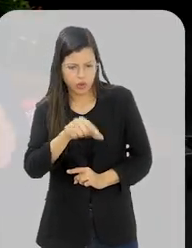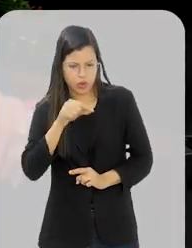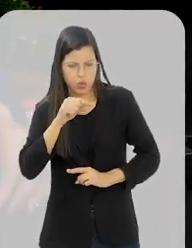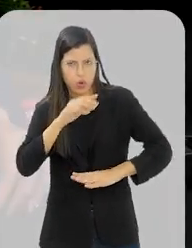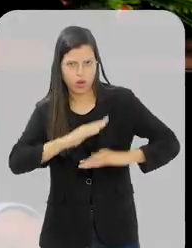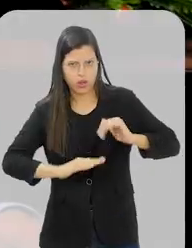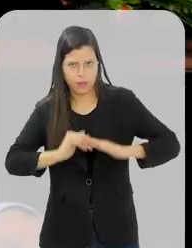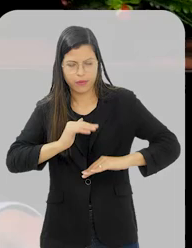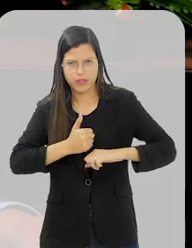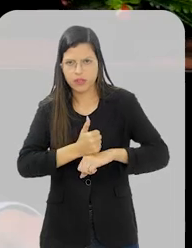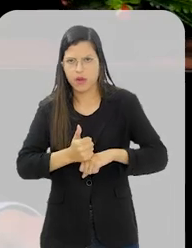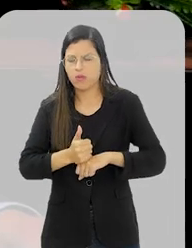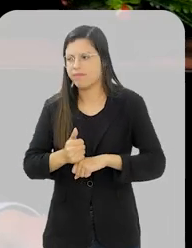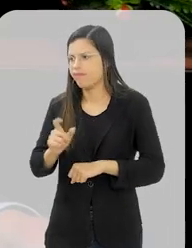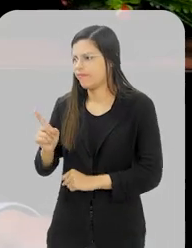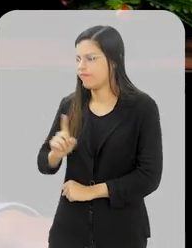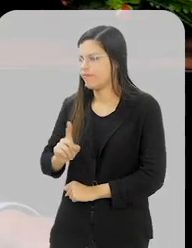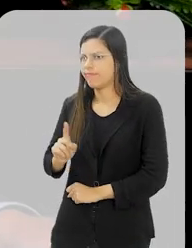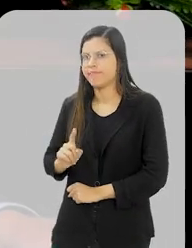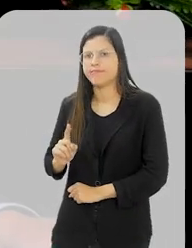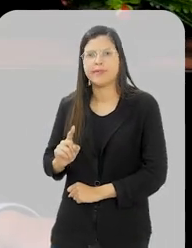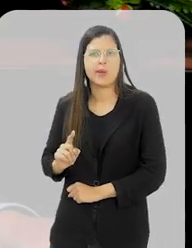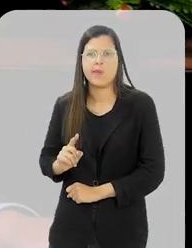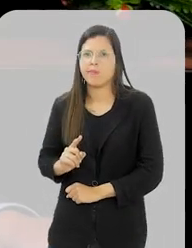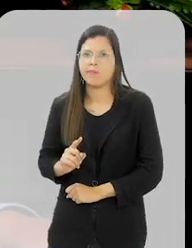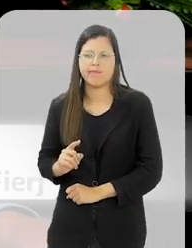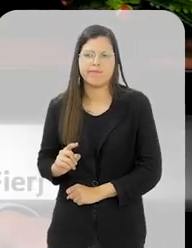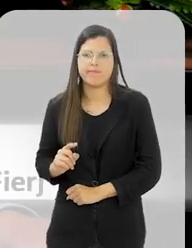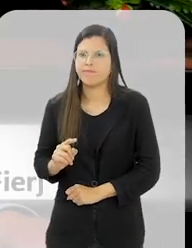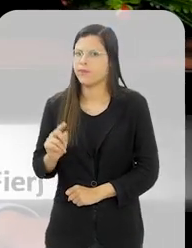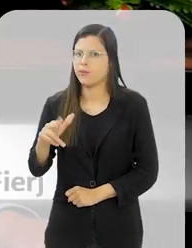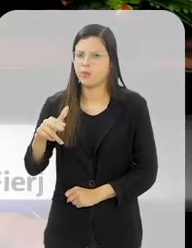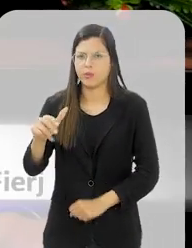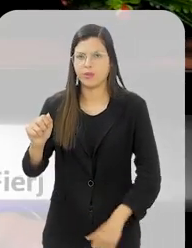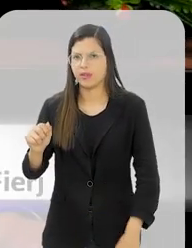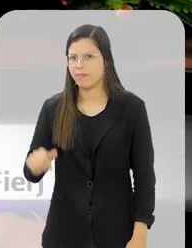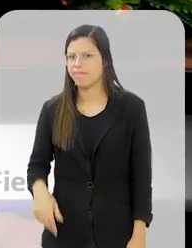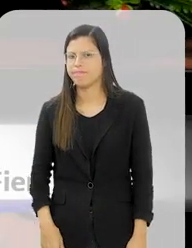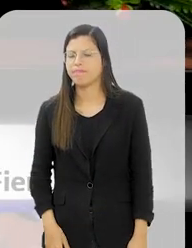profissão jamais absolutamente não